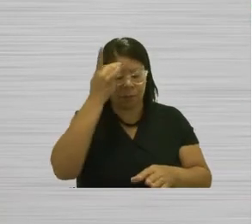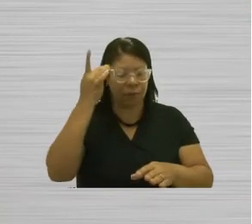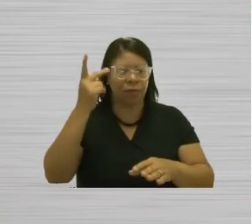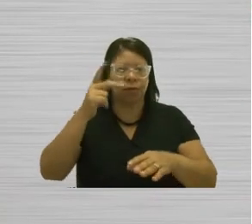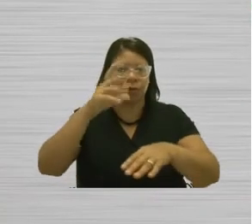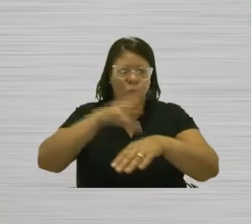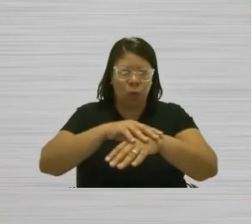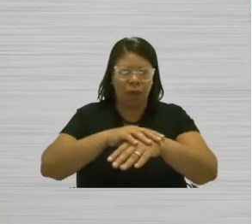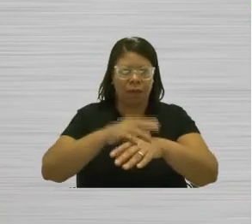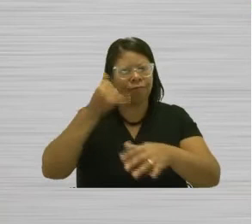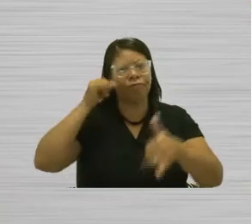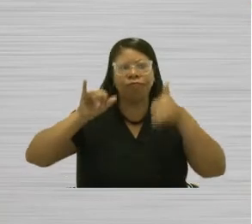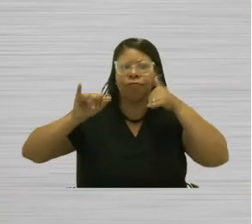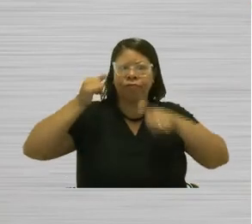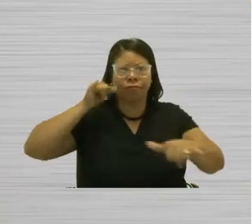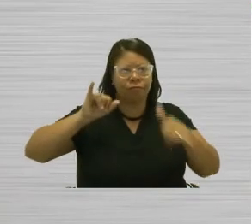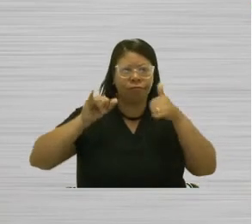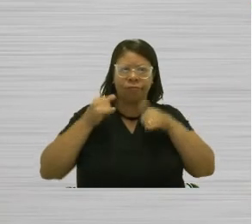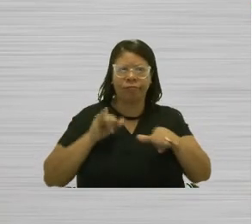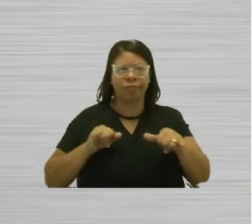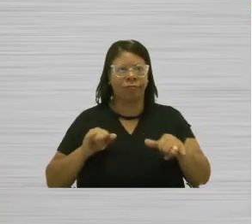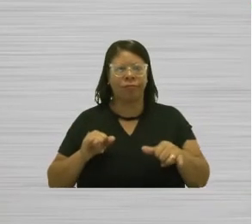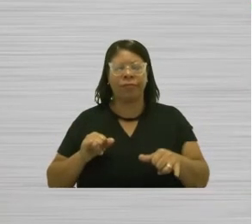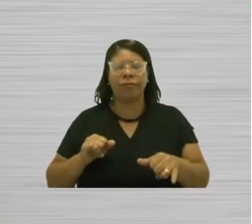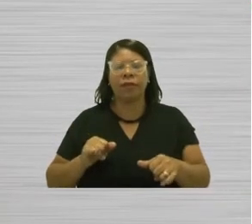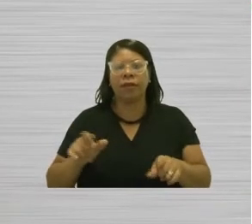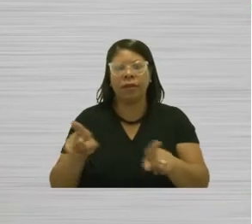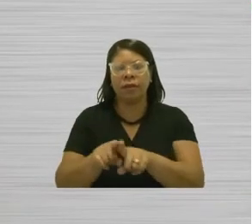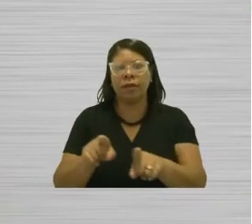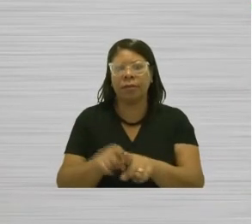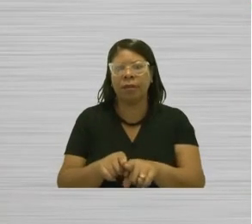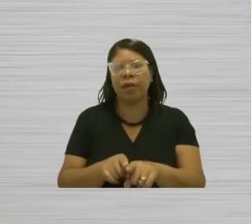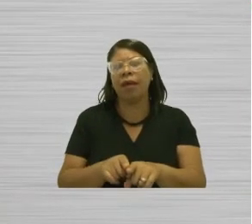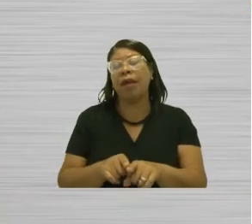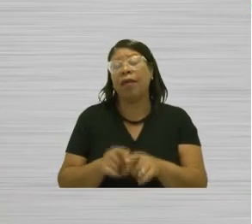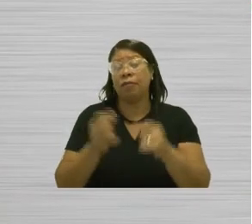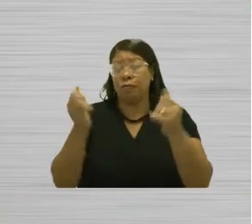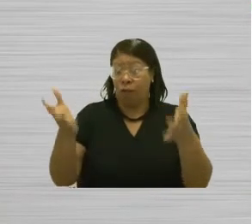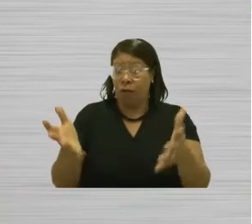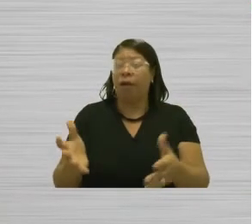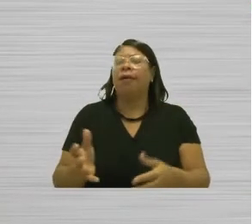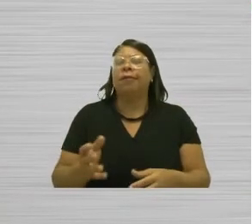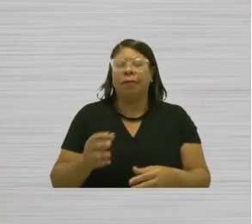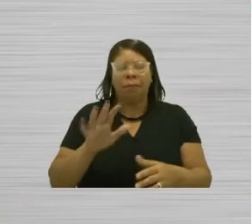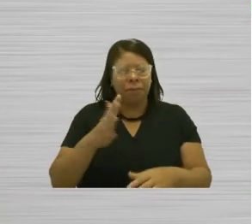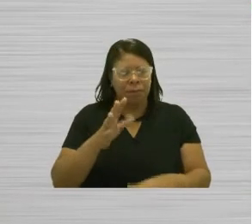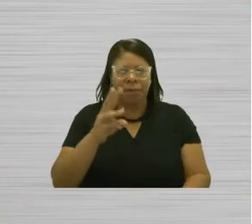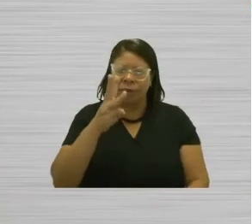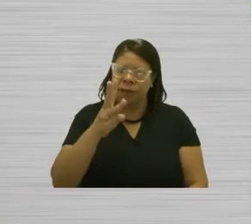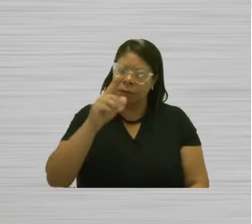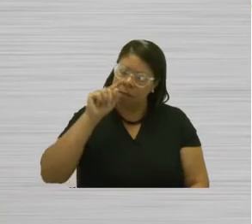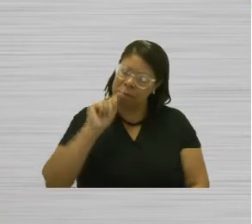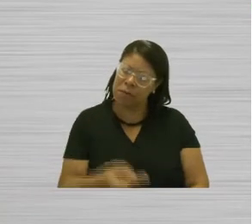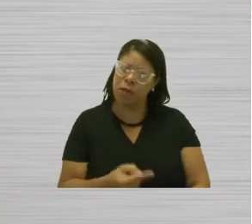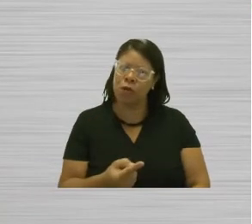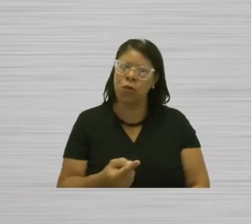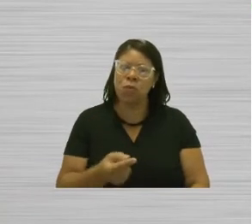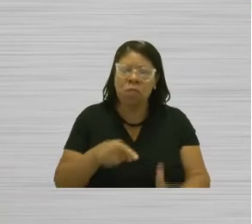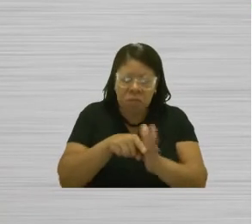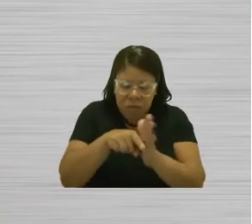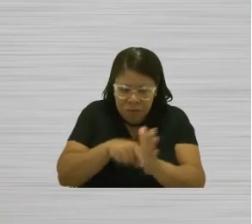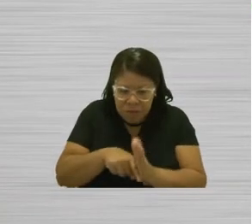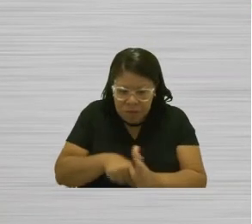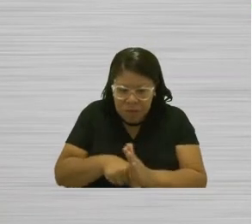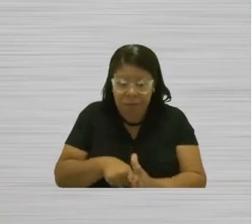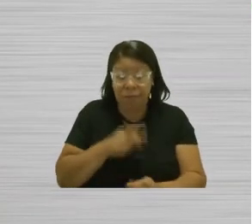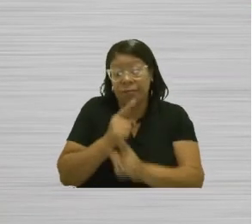bem expressivos. Nós tivemos em atividades extramuro quase 3.000 testes, onde tivemos diagnósticos de pacientes